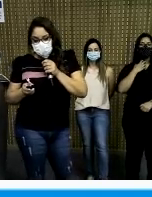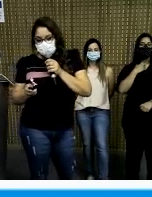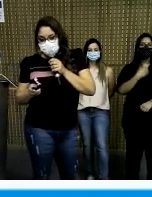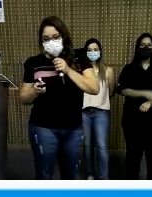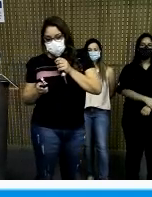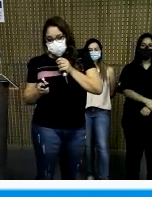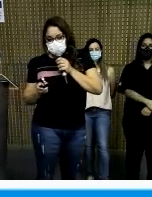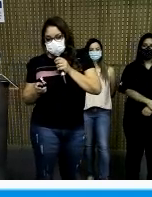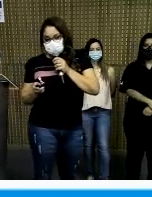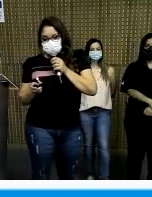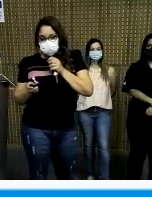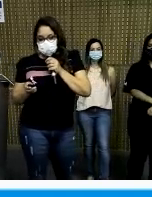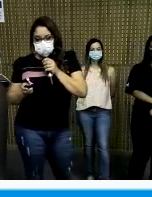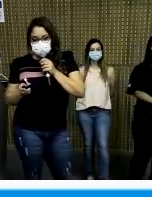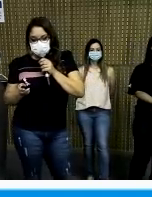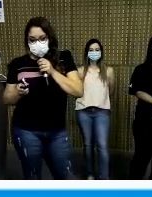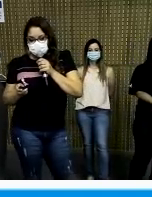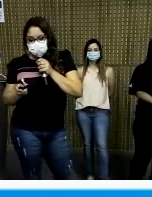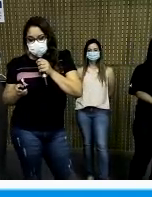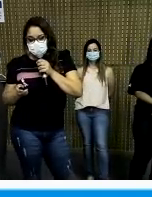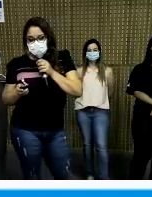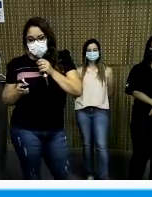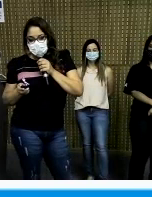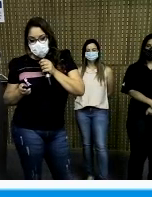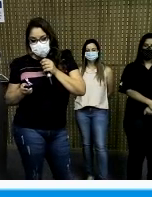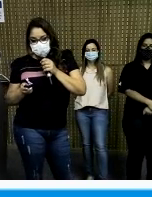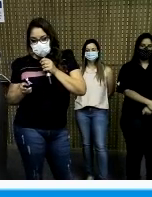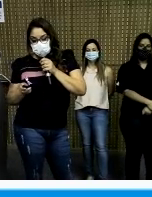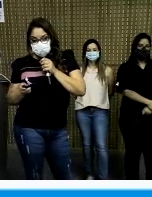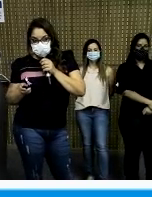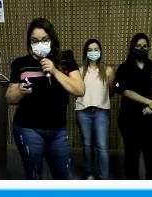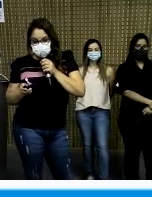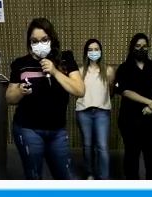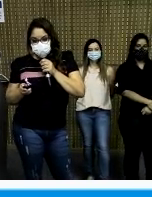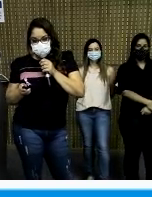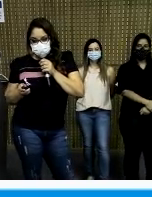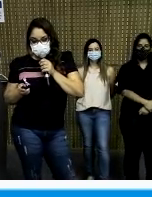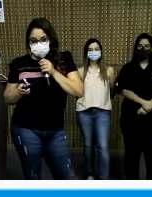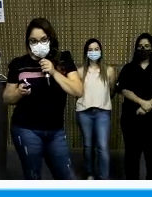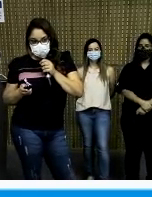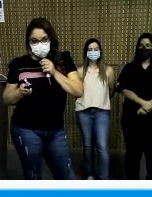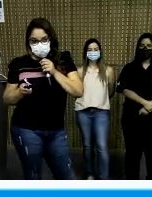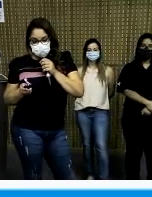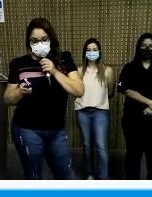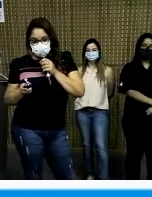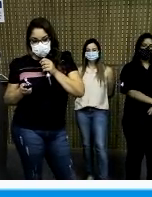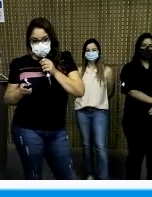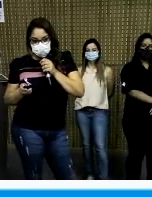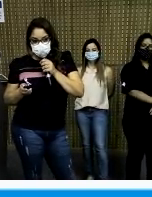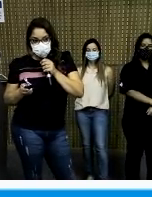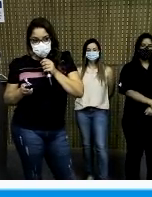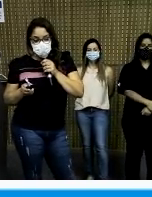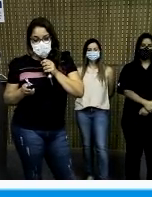HIV, né, T2, realizados em relação ao teste HIV-T1 positivo. Não tivemos caso de